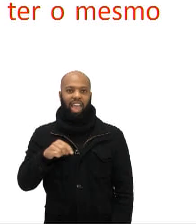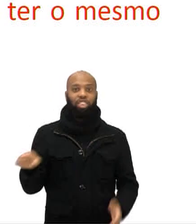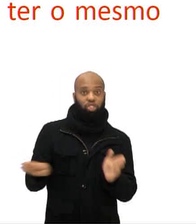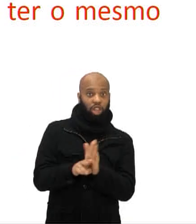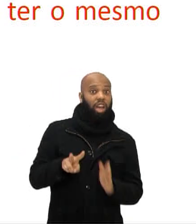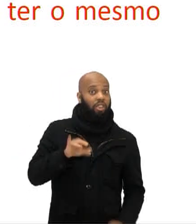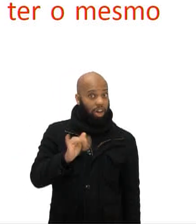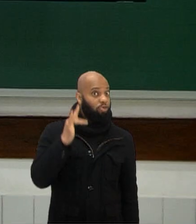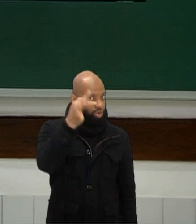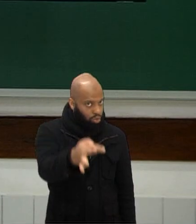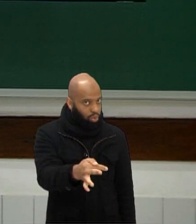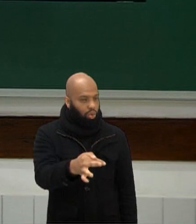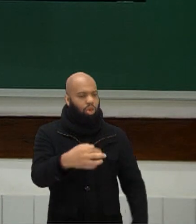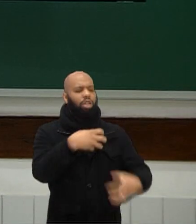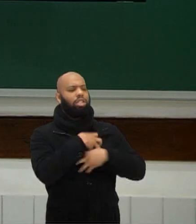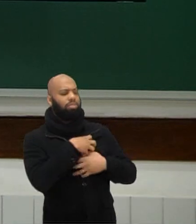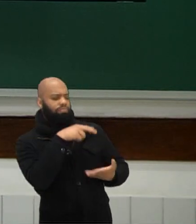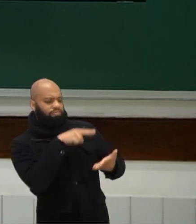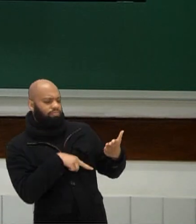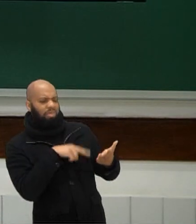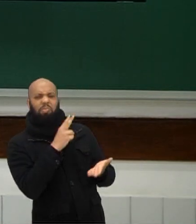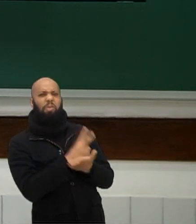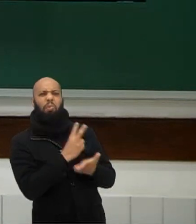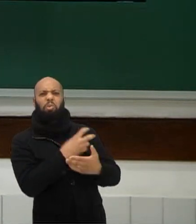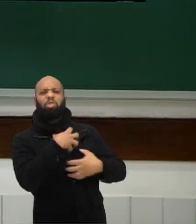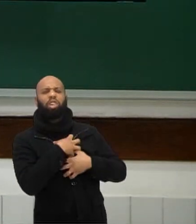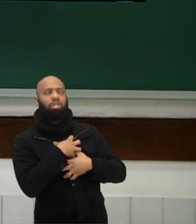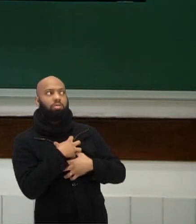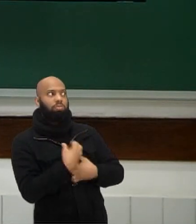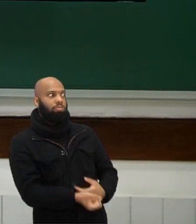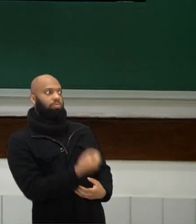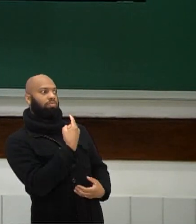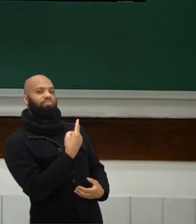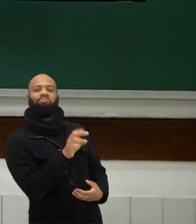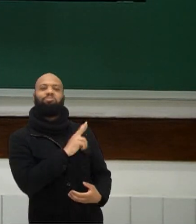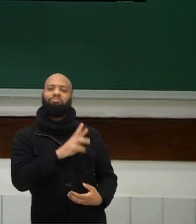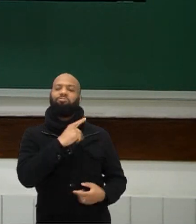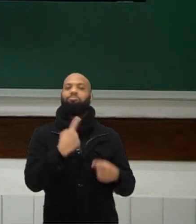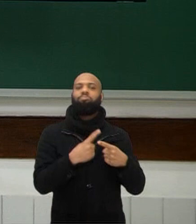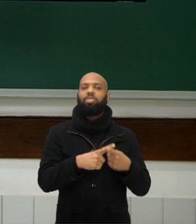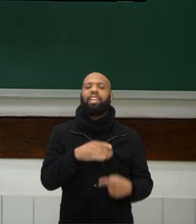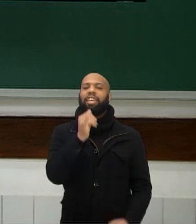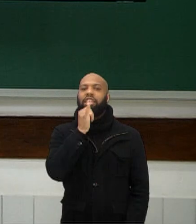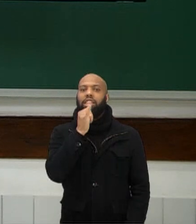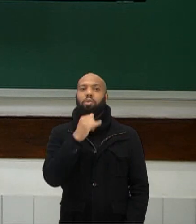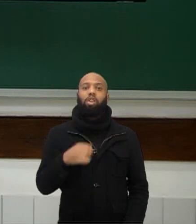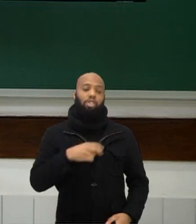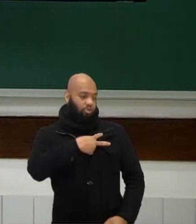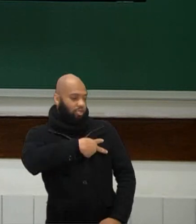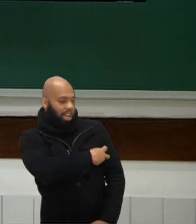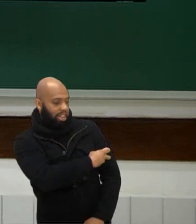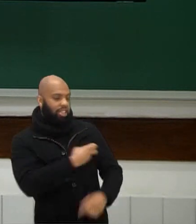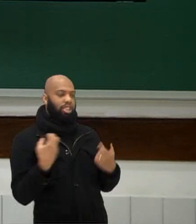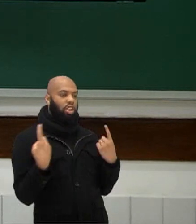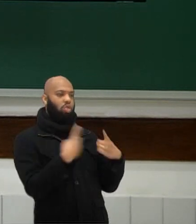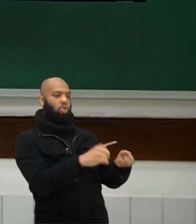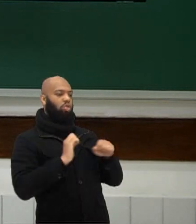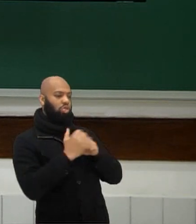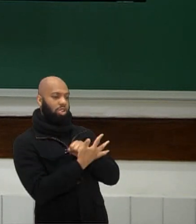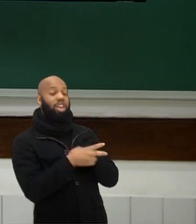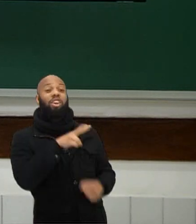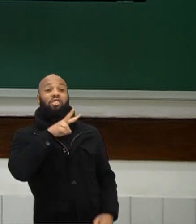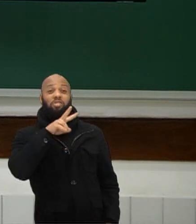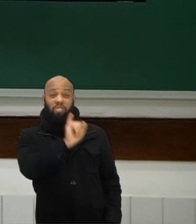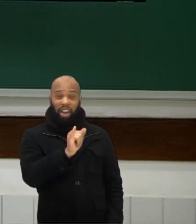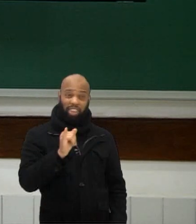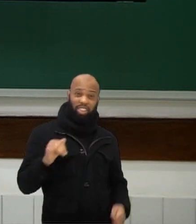ter o mesmo impacto interpretativo. Então, eu tenho a ideia, se eu dissesse assim, vacina contra o coronavírus chegará